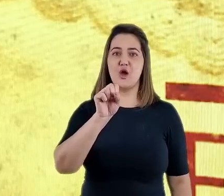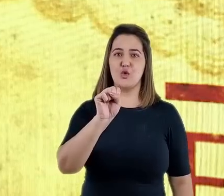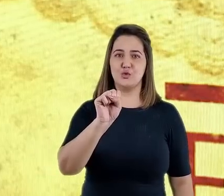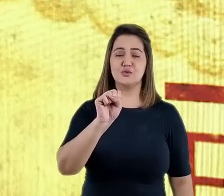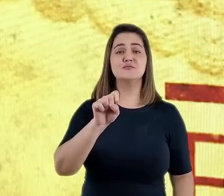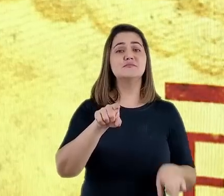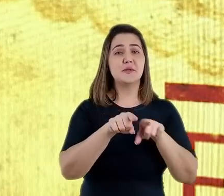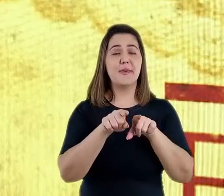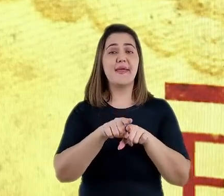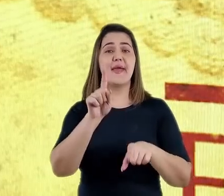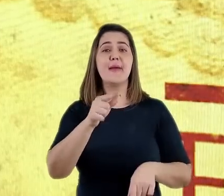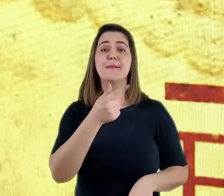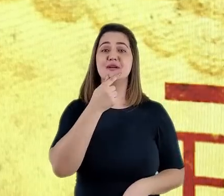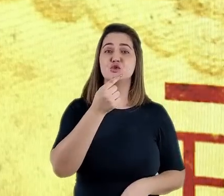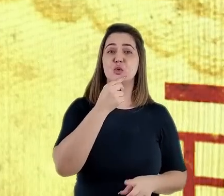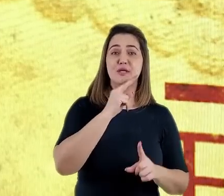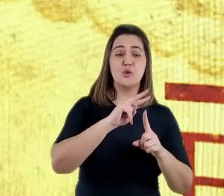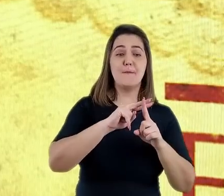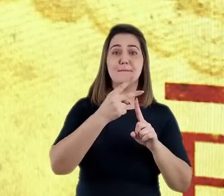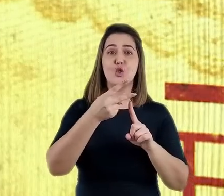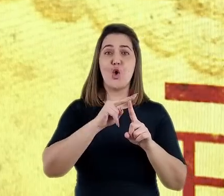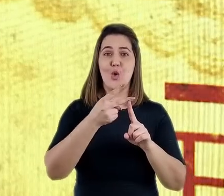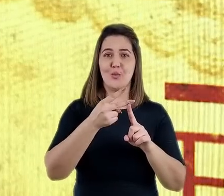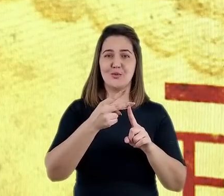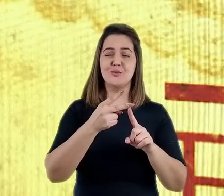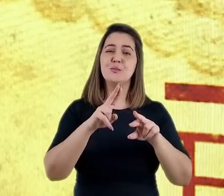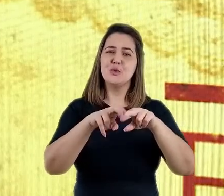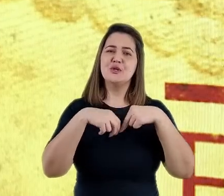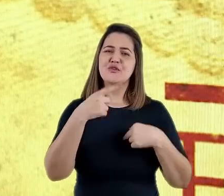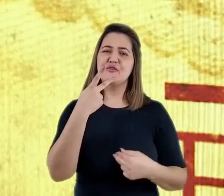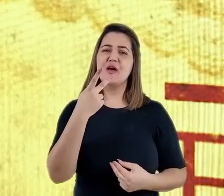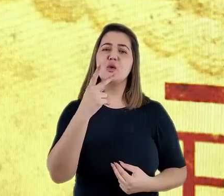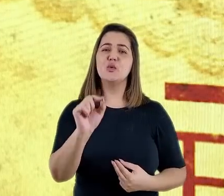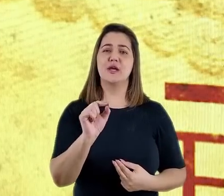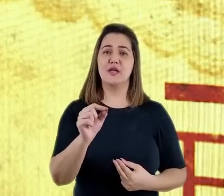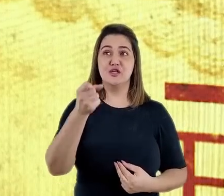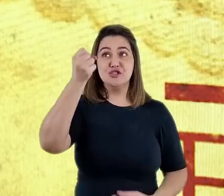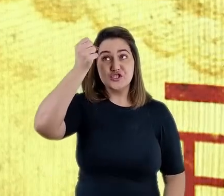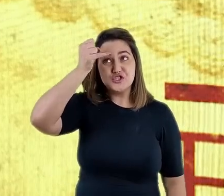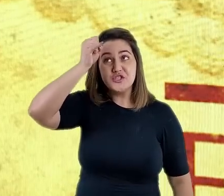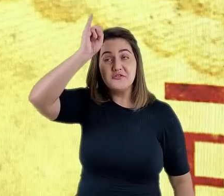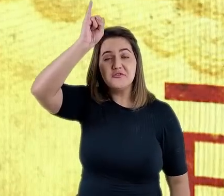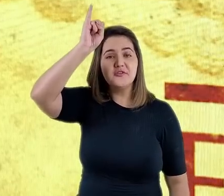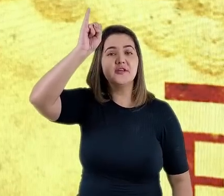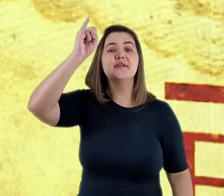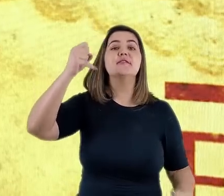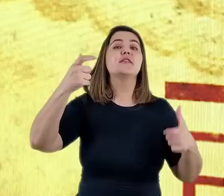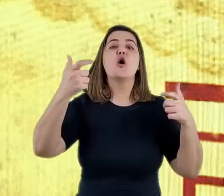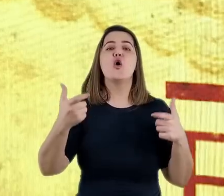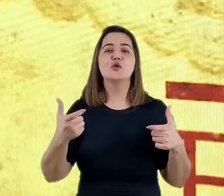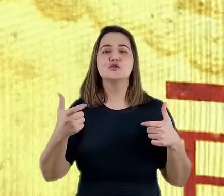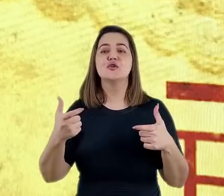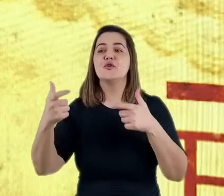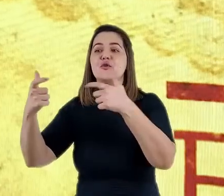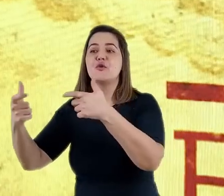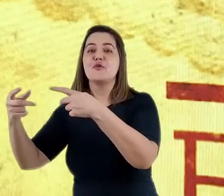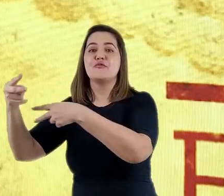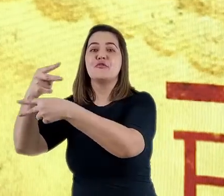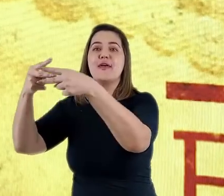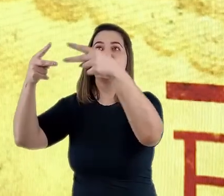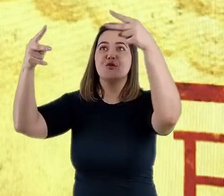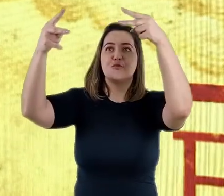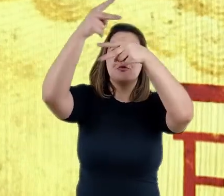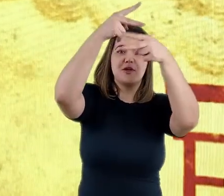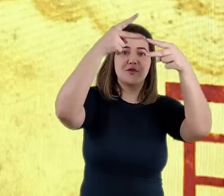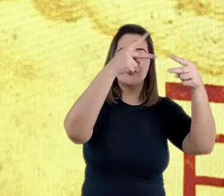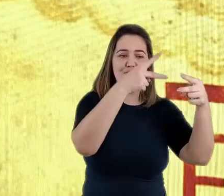que também é um masculino dual ou plural. Isto reforça o fato de que o pequeno chifre sai de